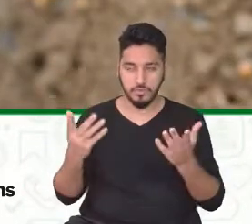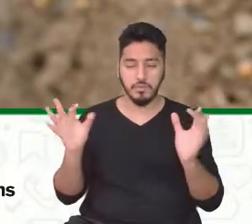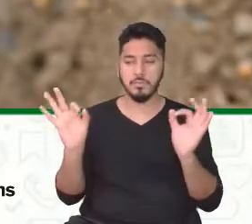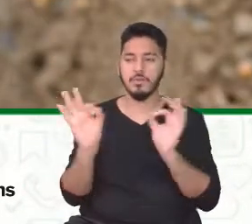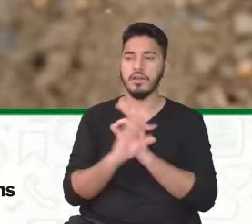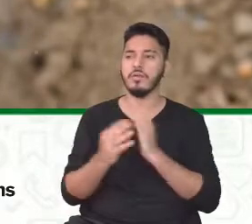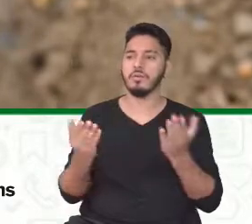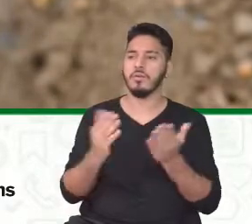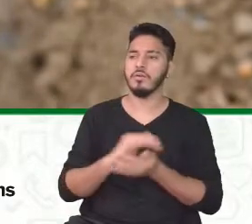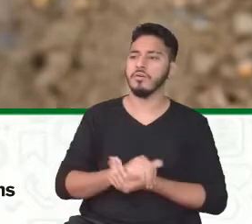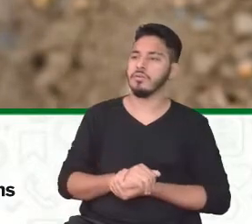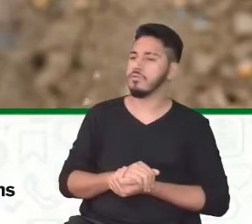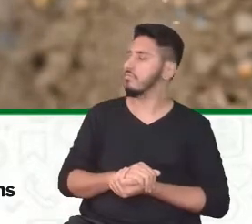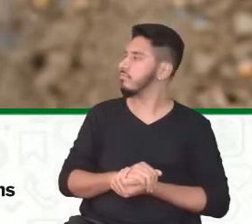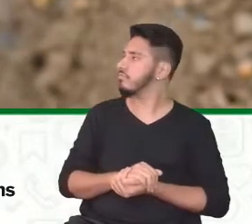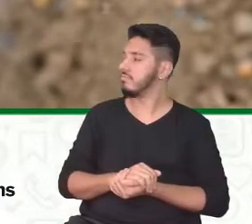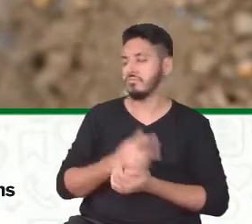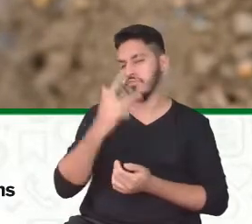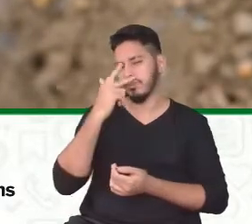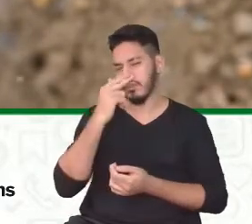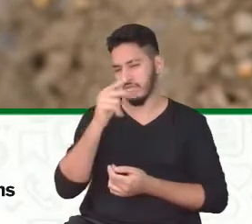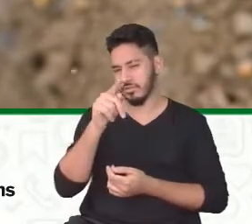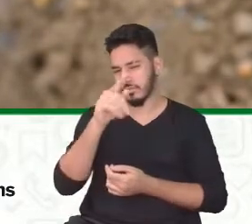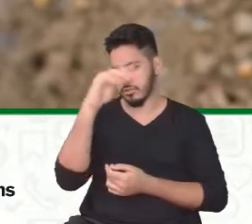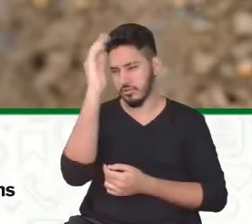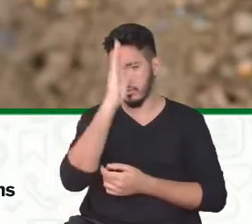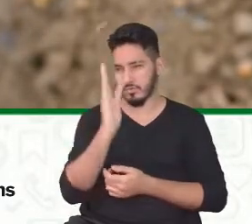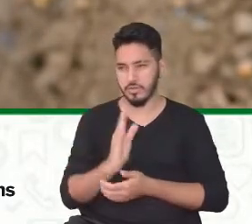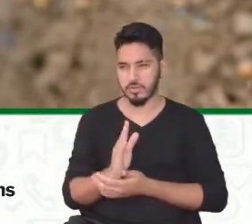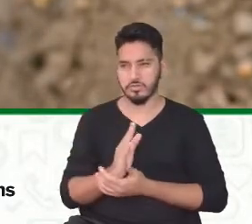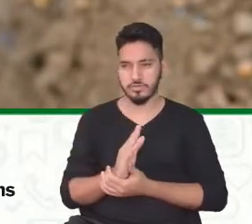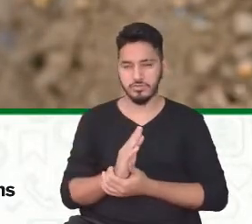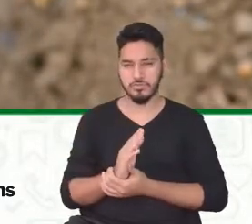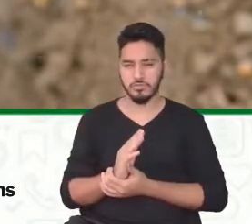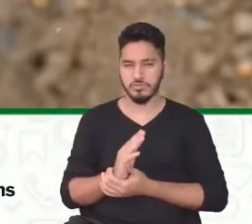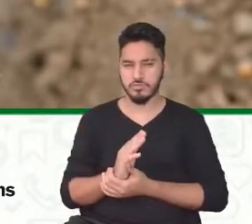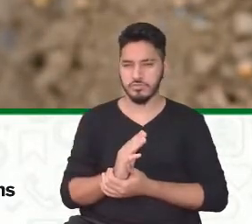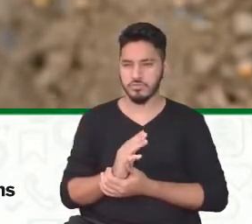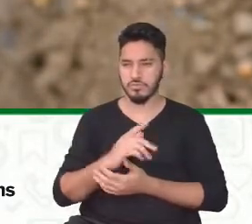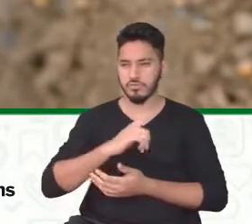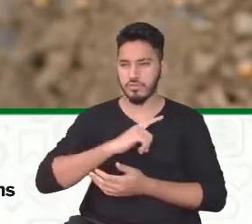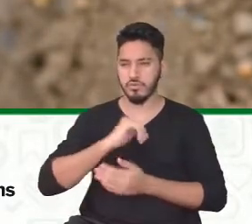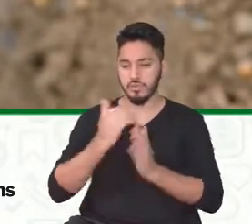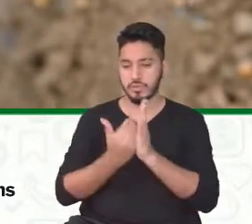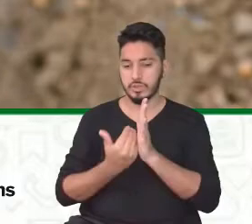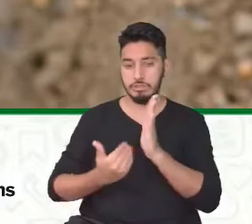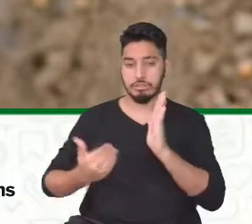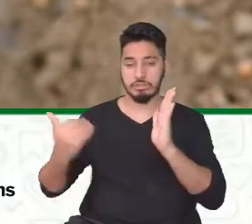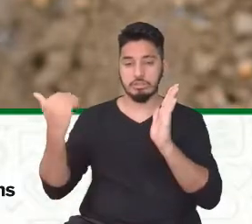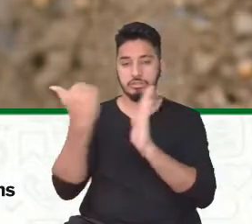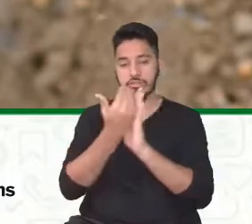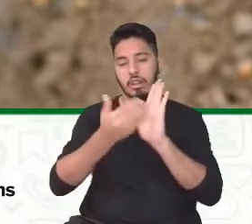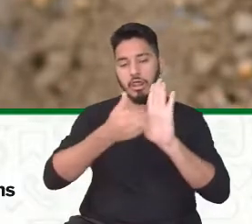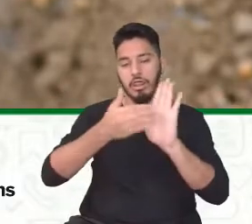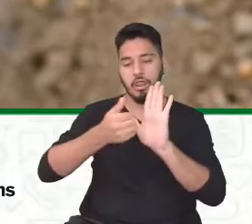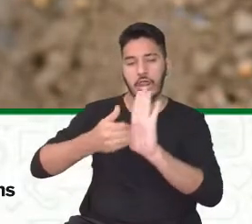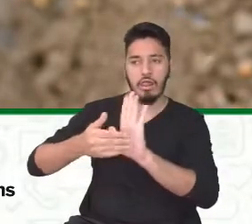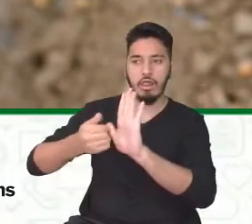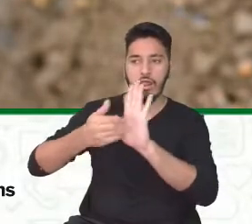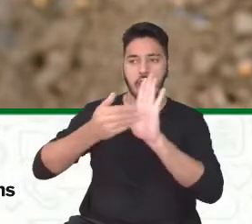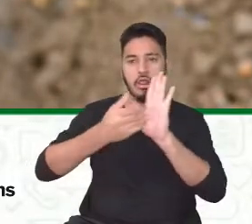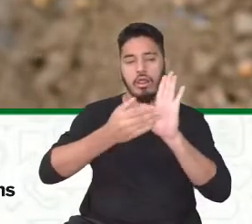pessoal aí para encerrar Professor você acha aí que No Brasil existe de Marcos no pé exploração dos recursos naturais